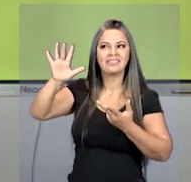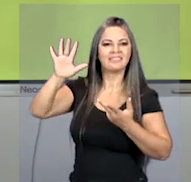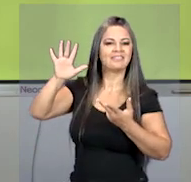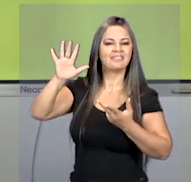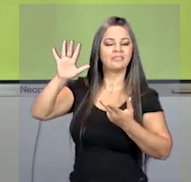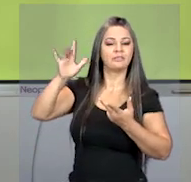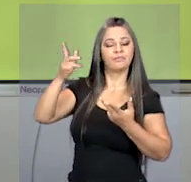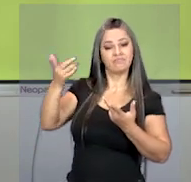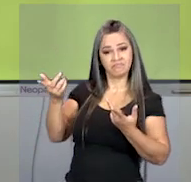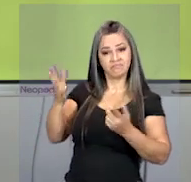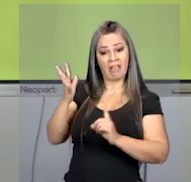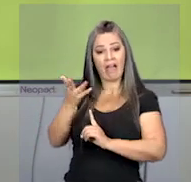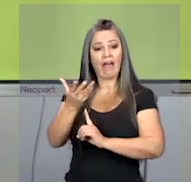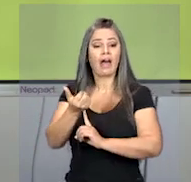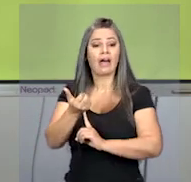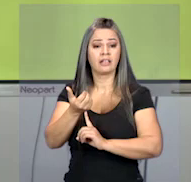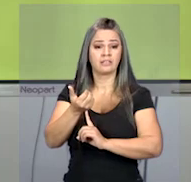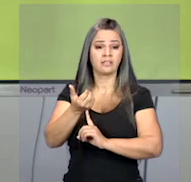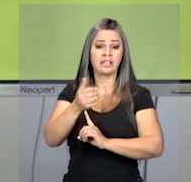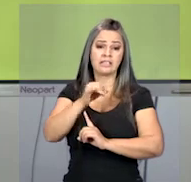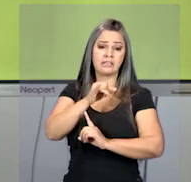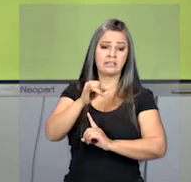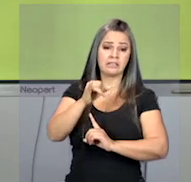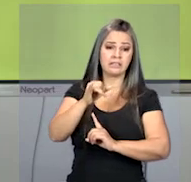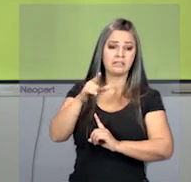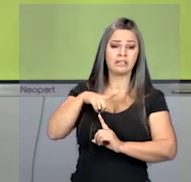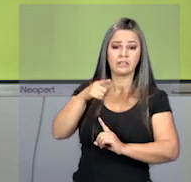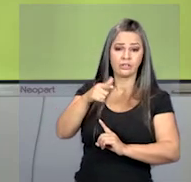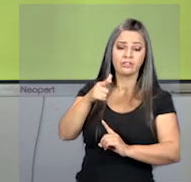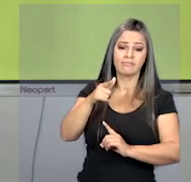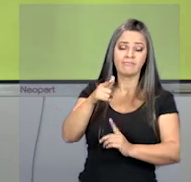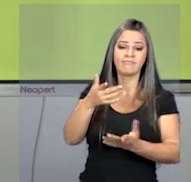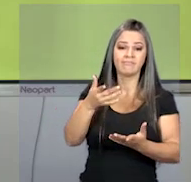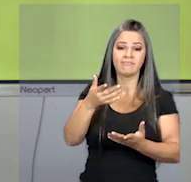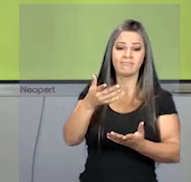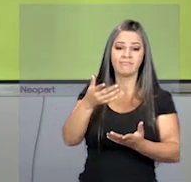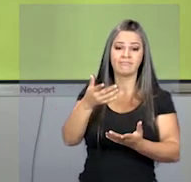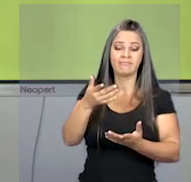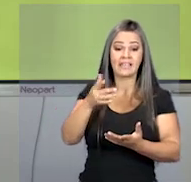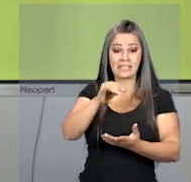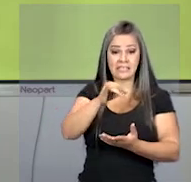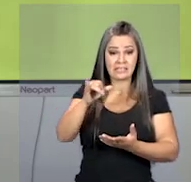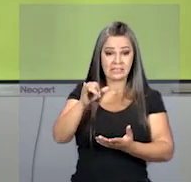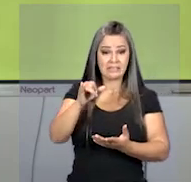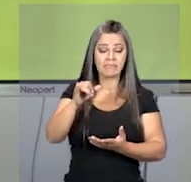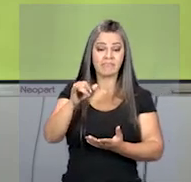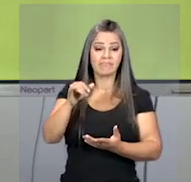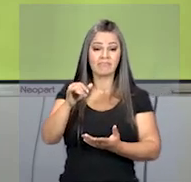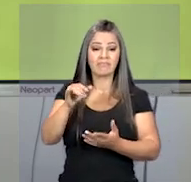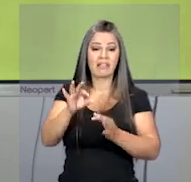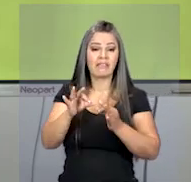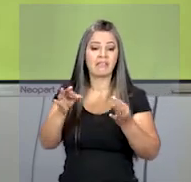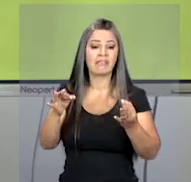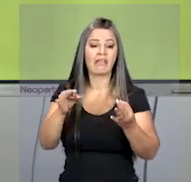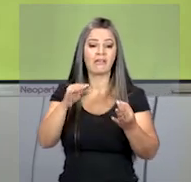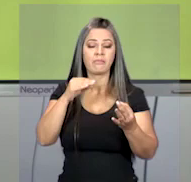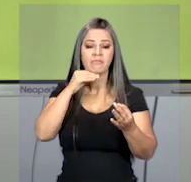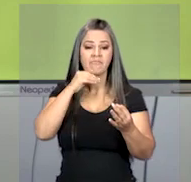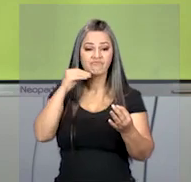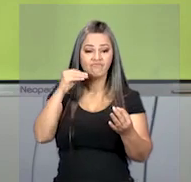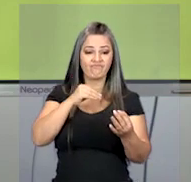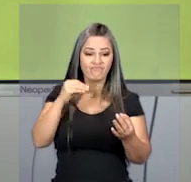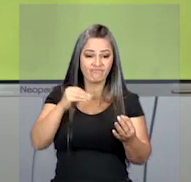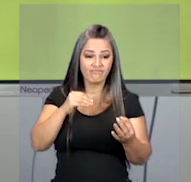realidade, seria muito pobre, não é? Veja bem, quem foi Roman Gary? Romancista,